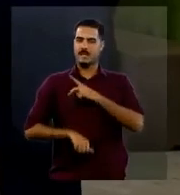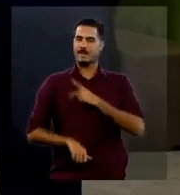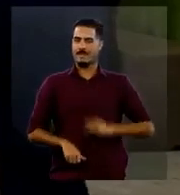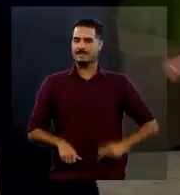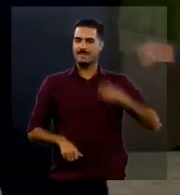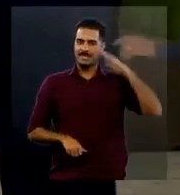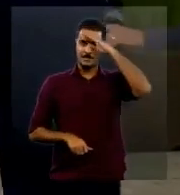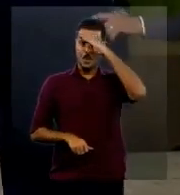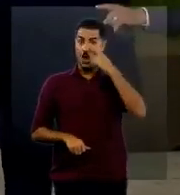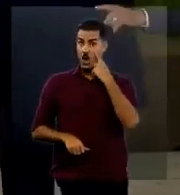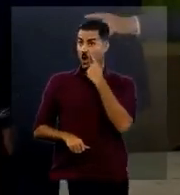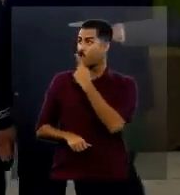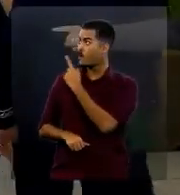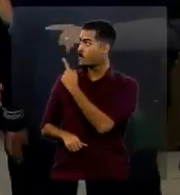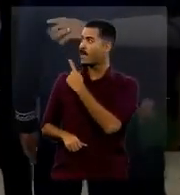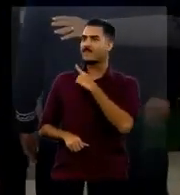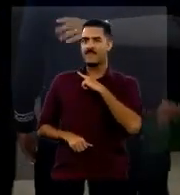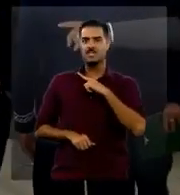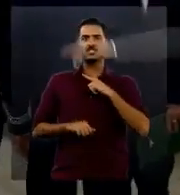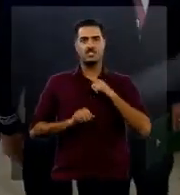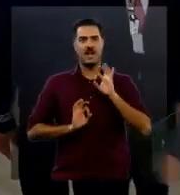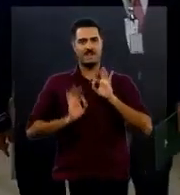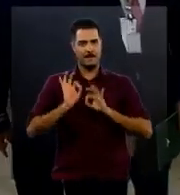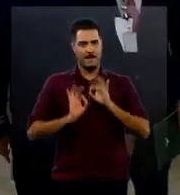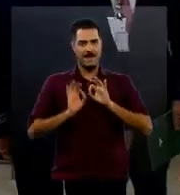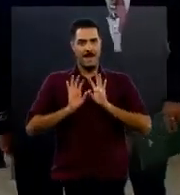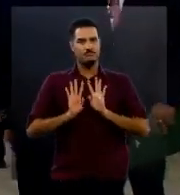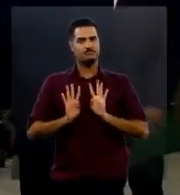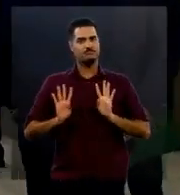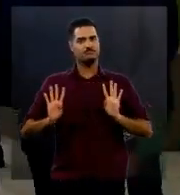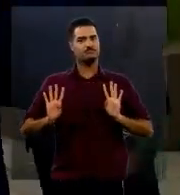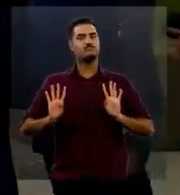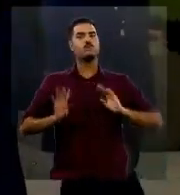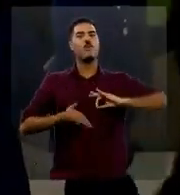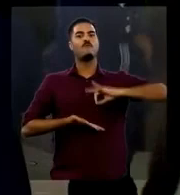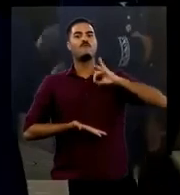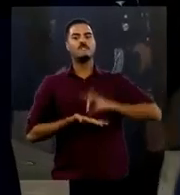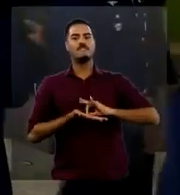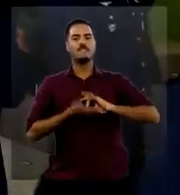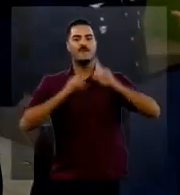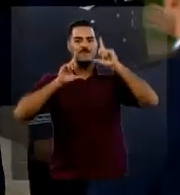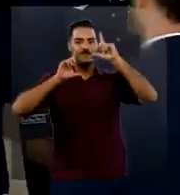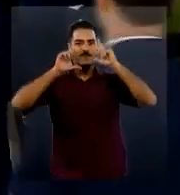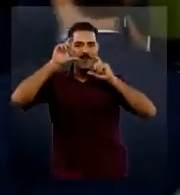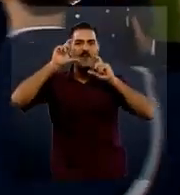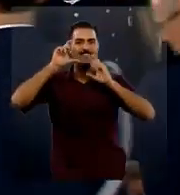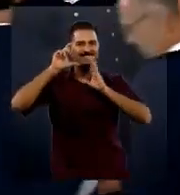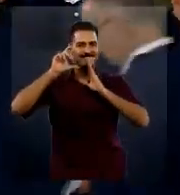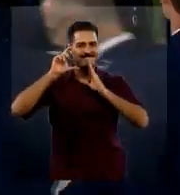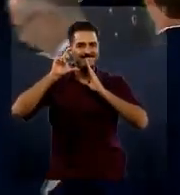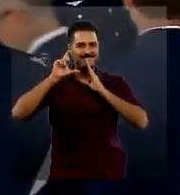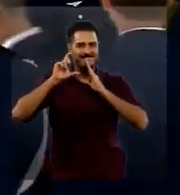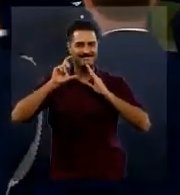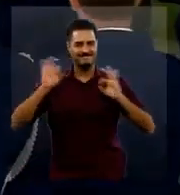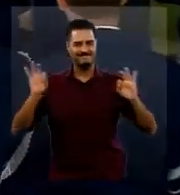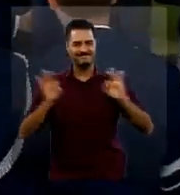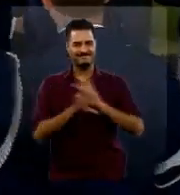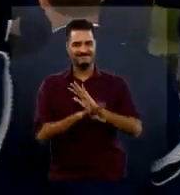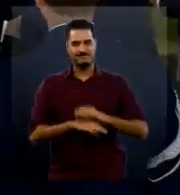posicionando para a tradicional foto oficial. Com toda a equipe, né? Essas fotos